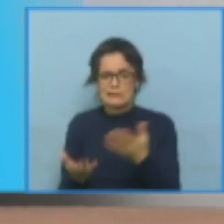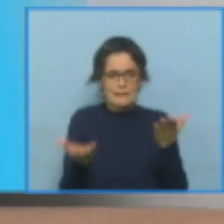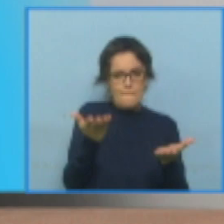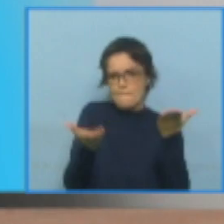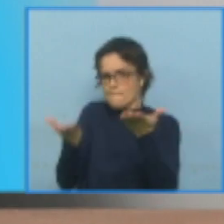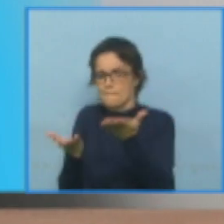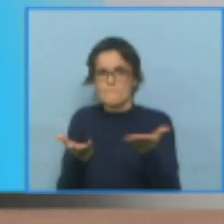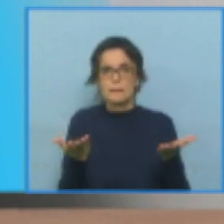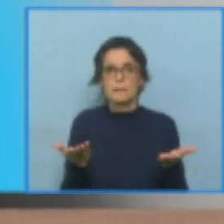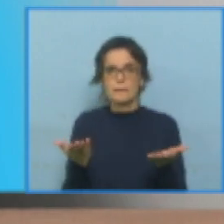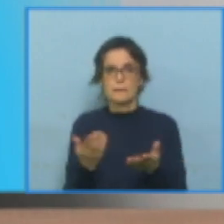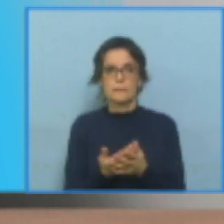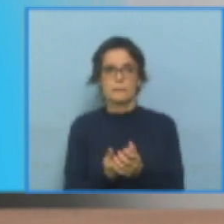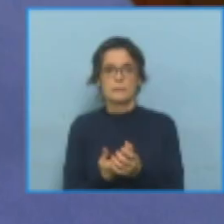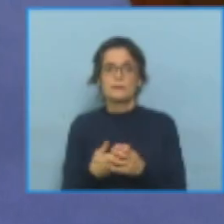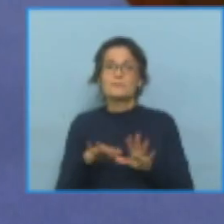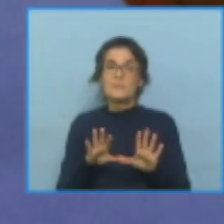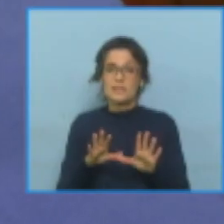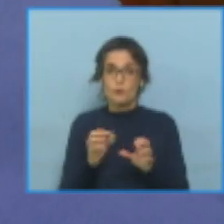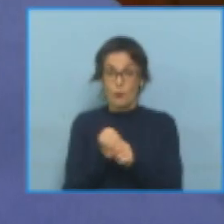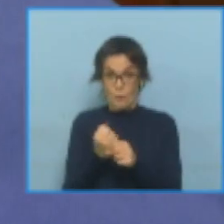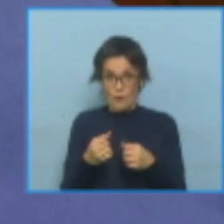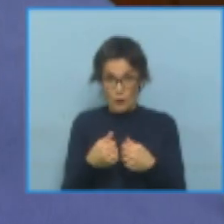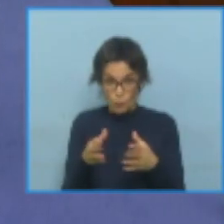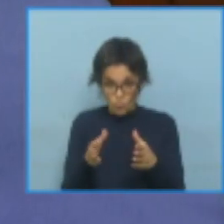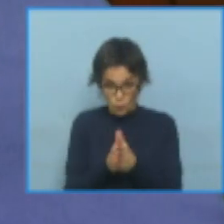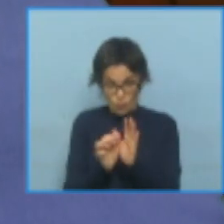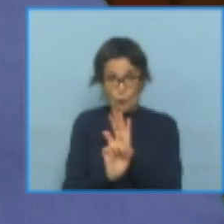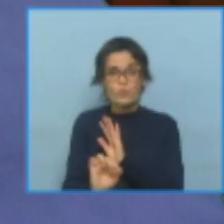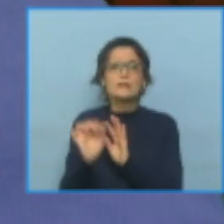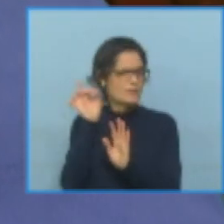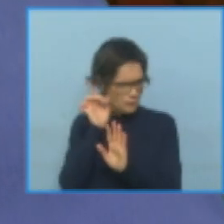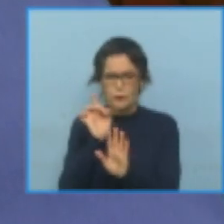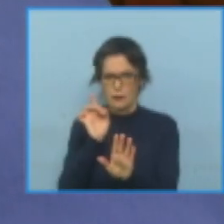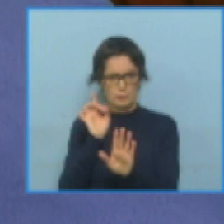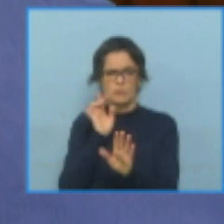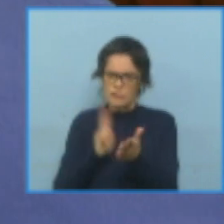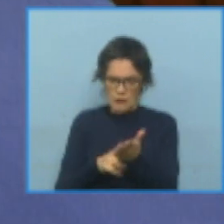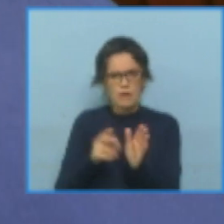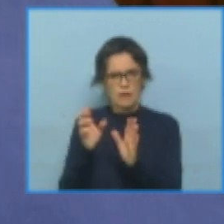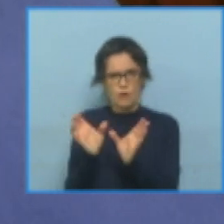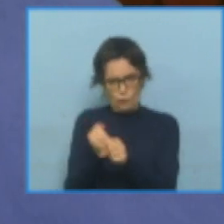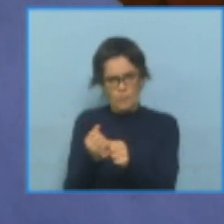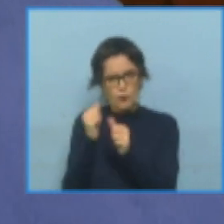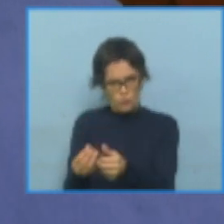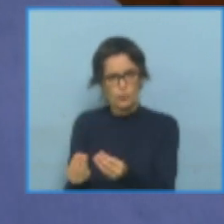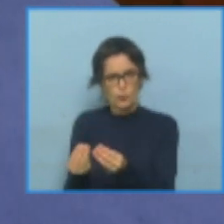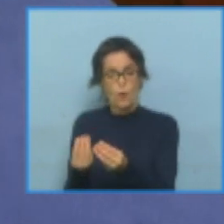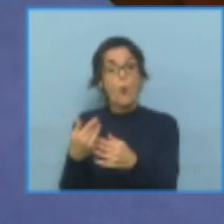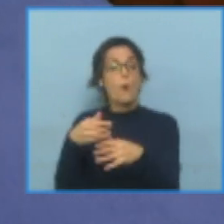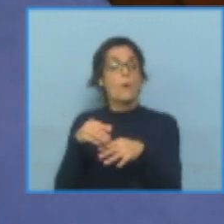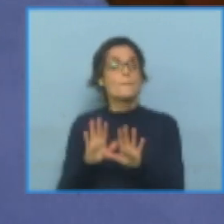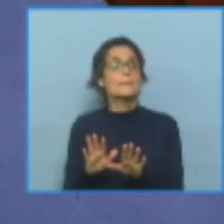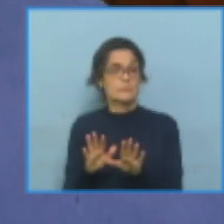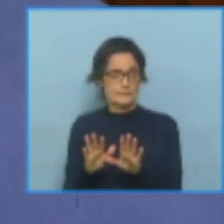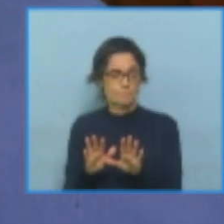em quando analisados. Mas todo o trabalho que seja feito é importante. Todo o trabalho servirá e será um contributo para melhorar.